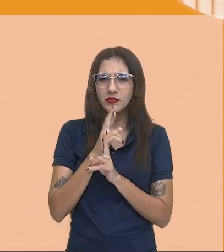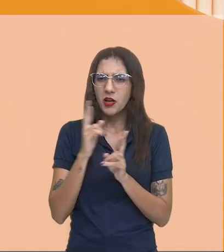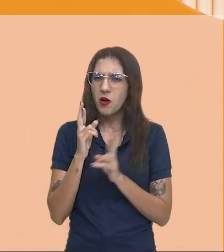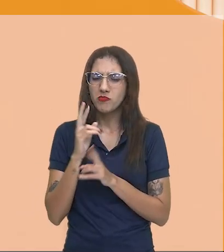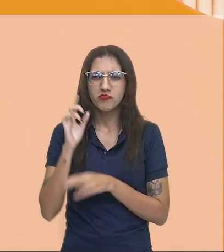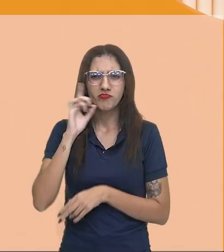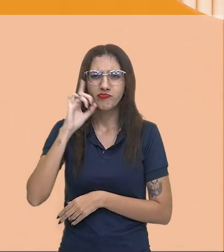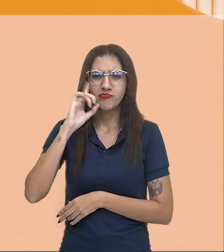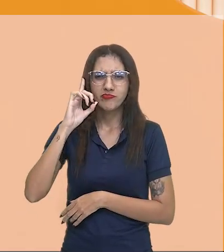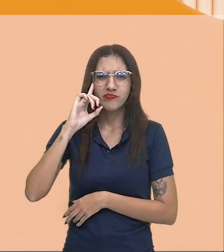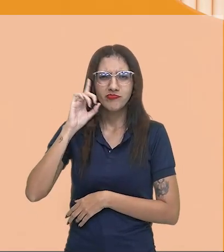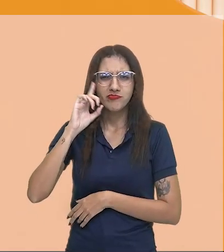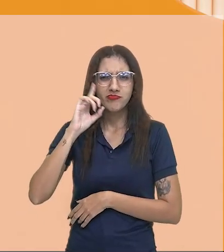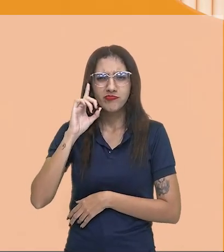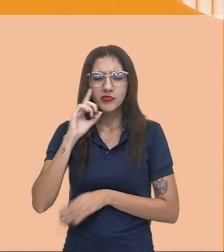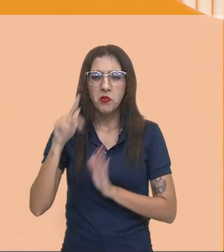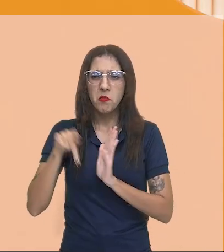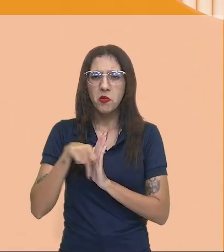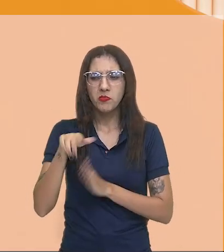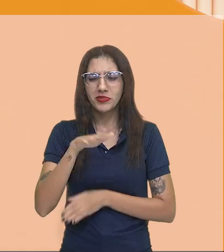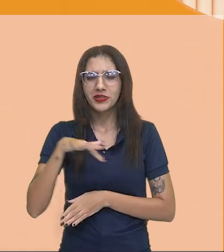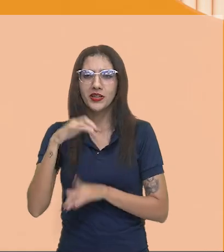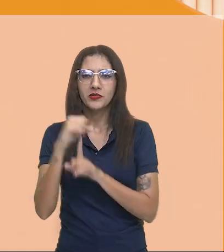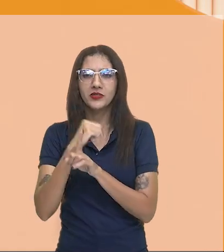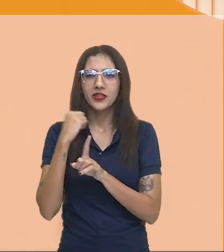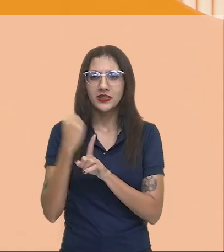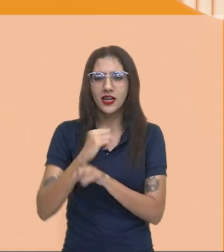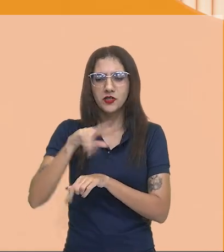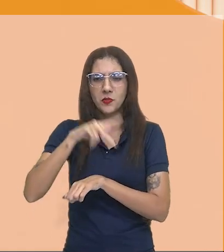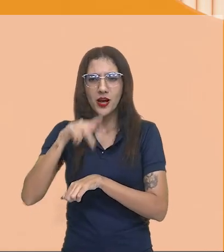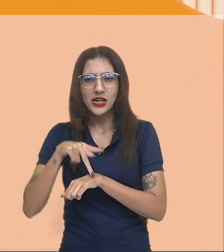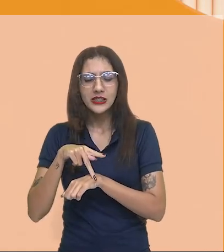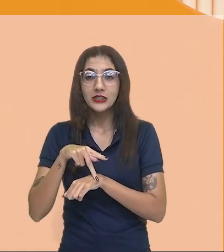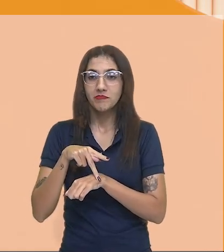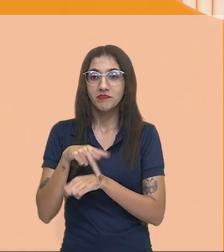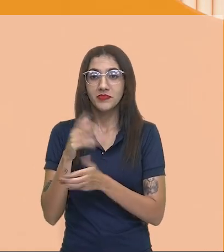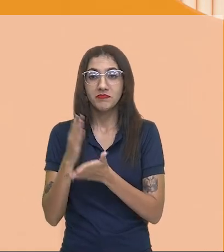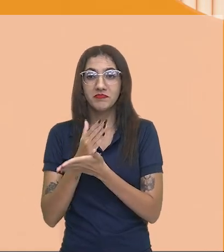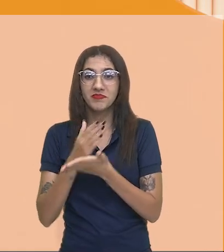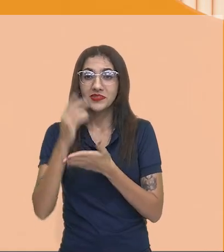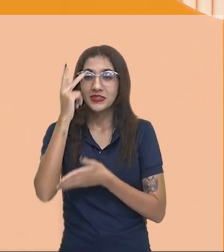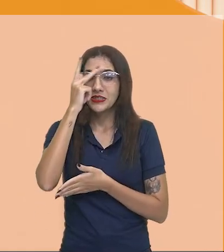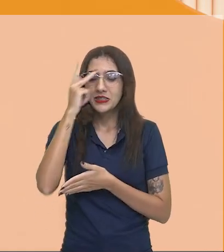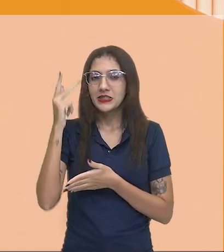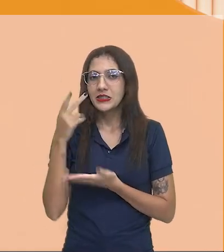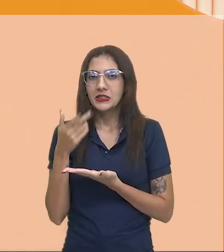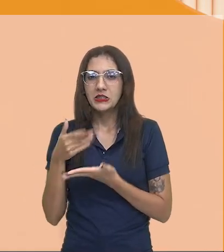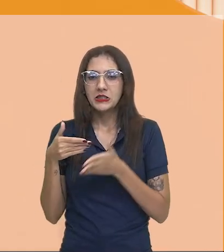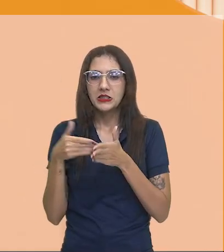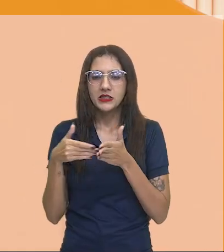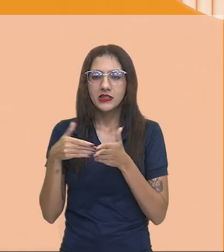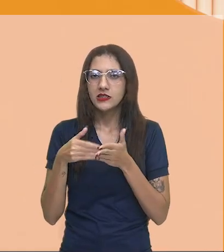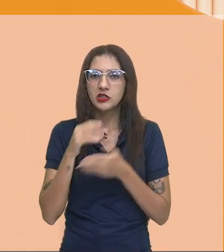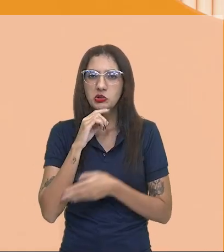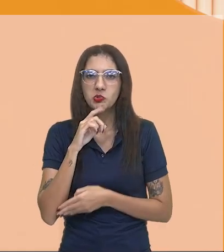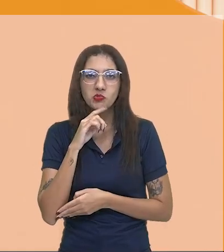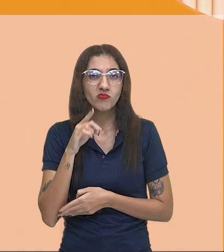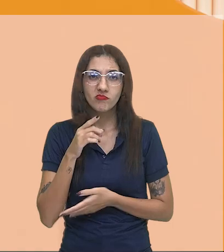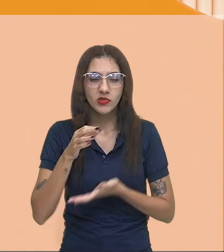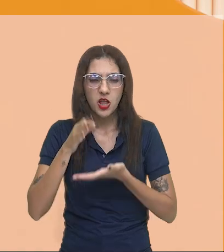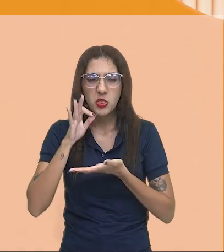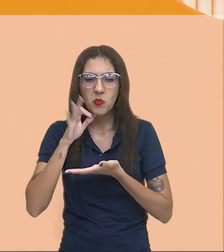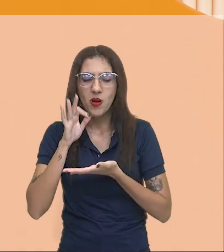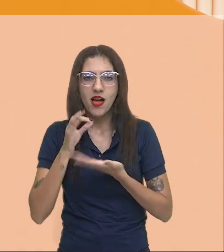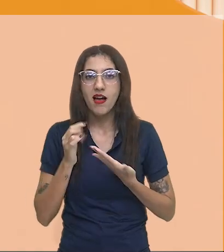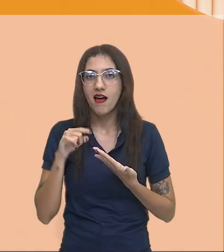situação econômica do país, daquela sociedade, naquele momento, pode até impedir que se consuma. Olha só, vai ser